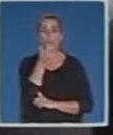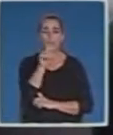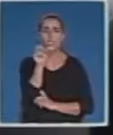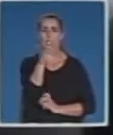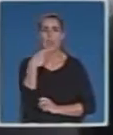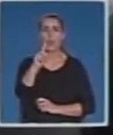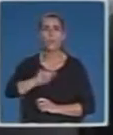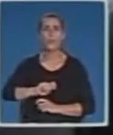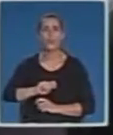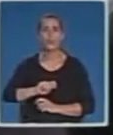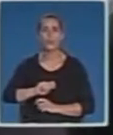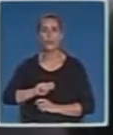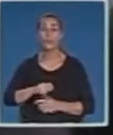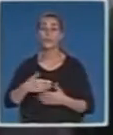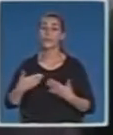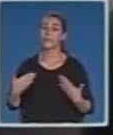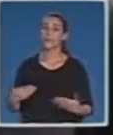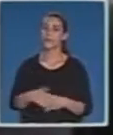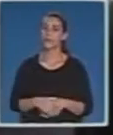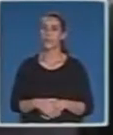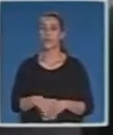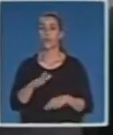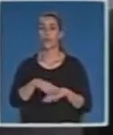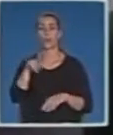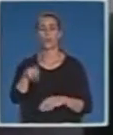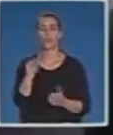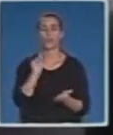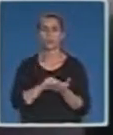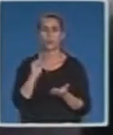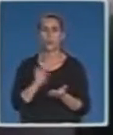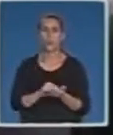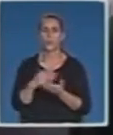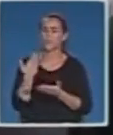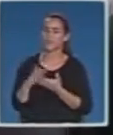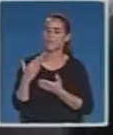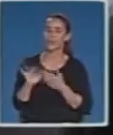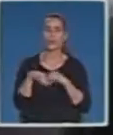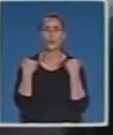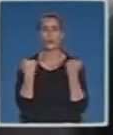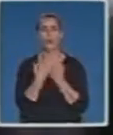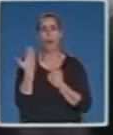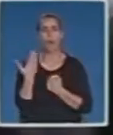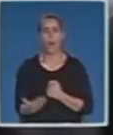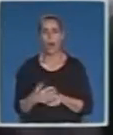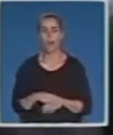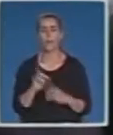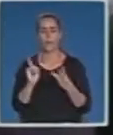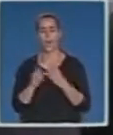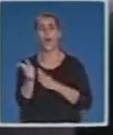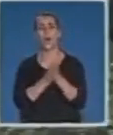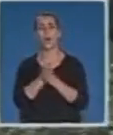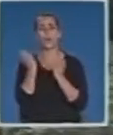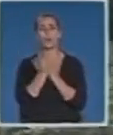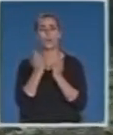euros mensais? Daí os altos níveis de pobreza e de exclusão social que nós temos, daí, de facto, o baixo aproveitamento